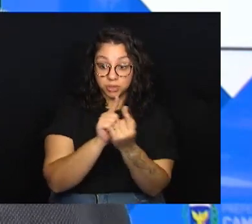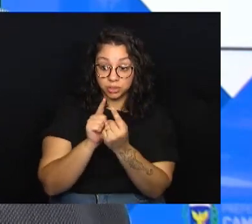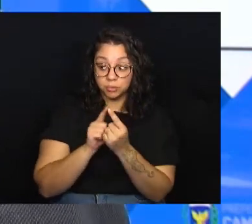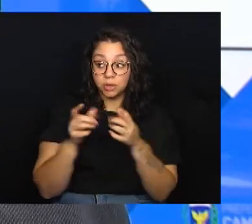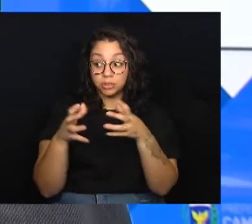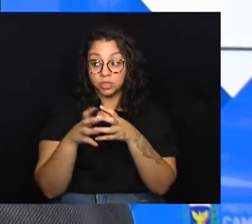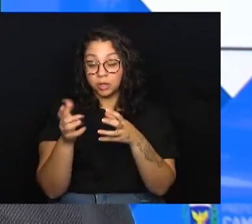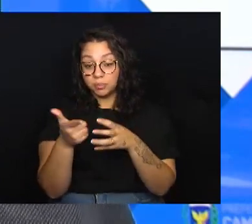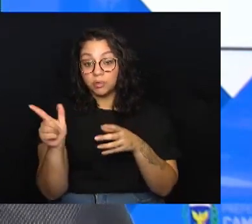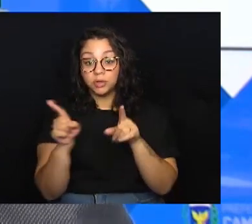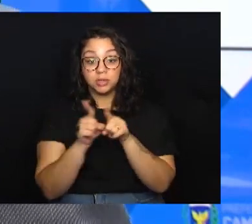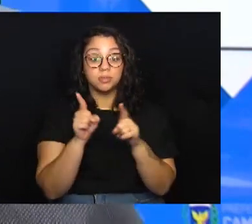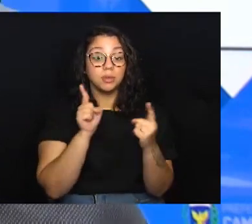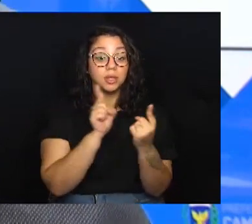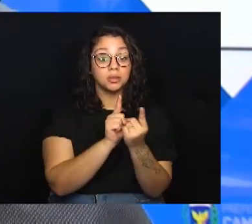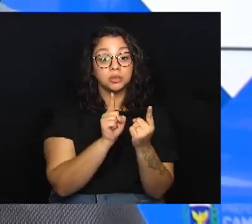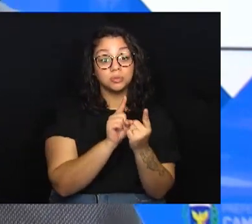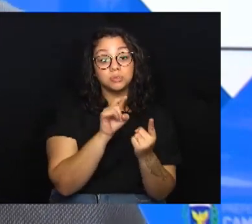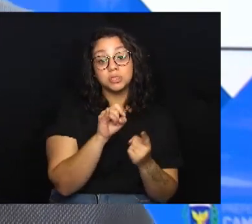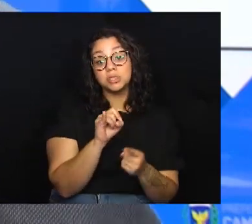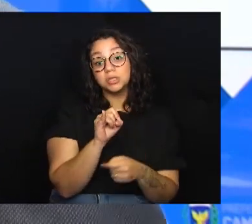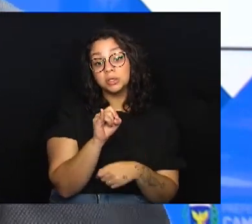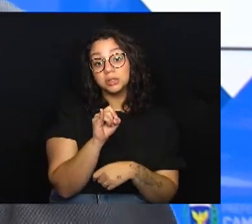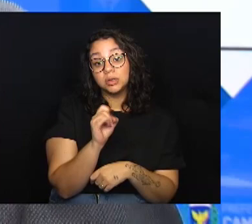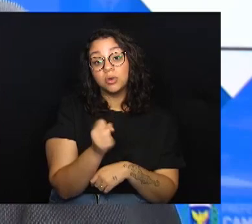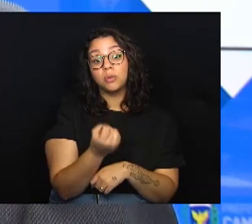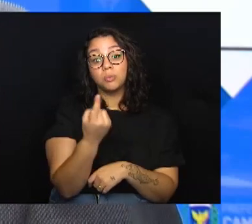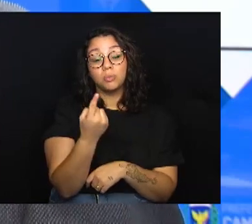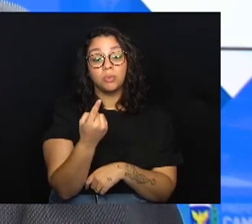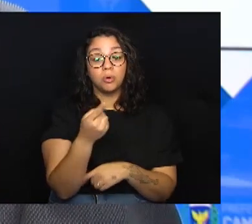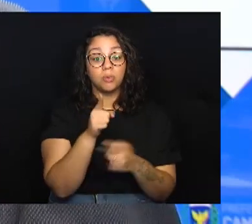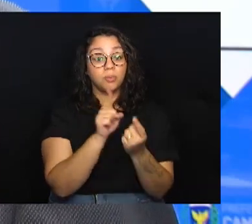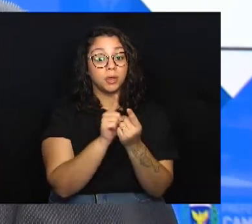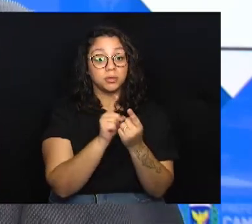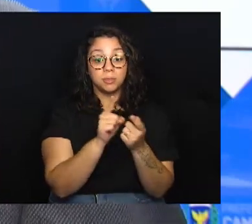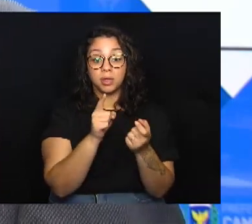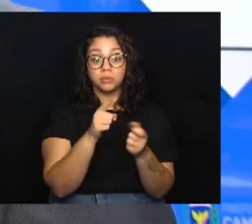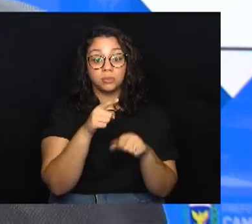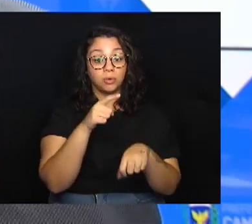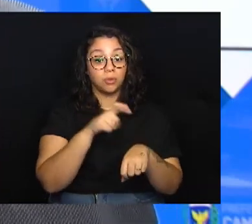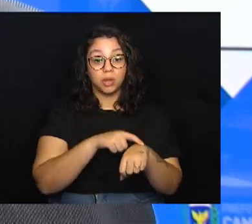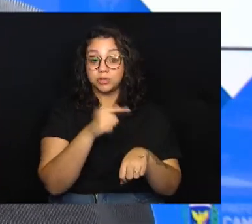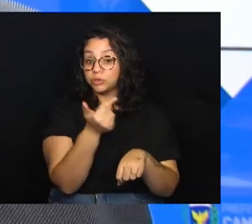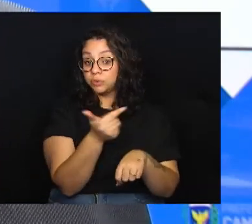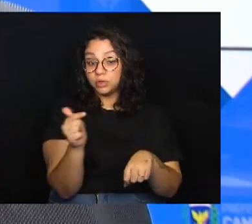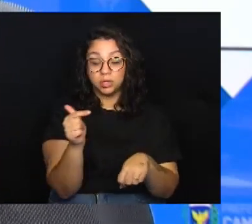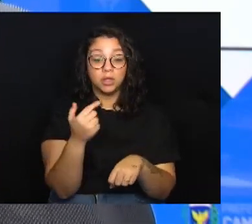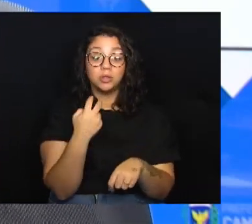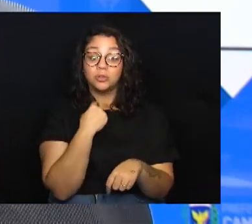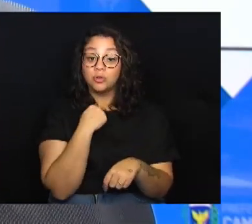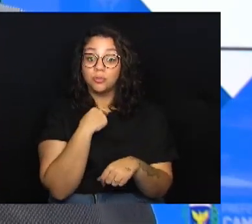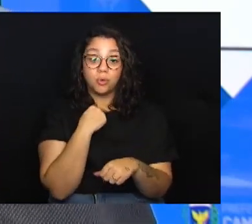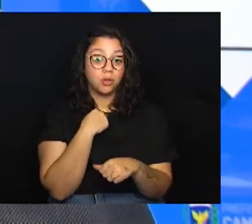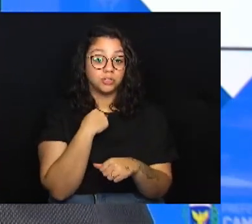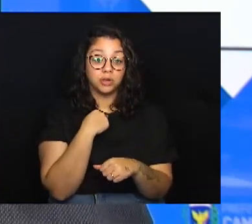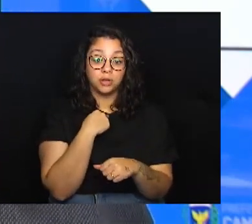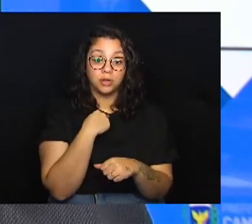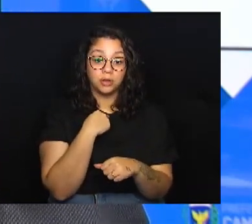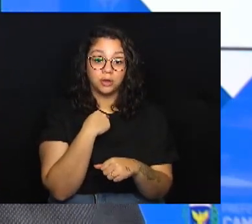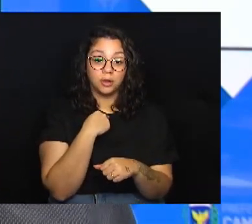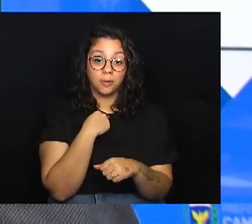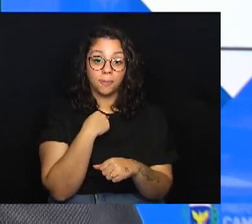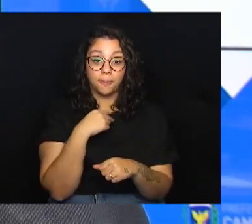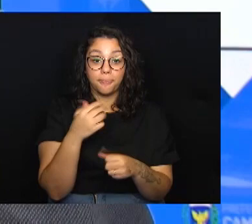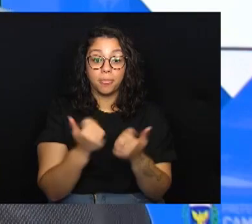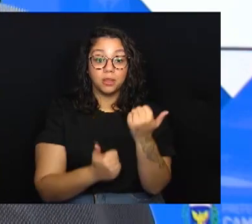esse atendimento numa eventualidade que o paciente não tem o agendamento. Não podemos substituir o médico da unidade